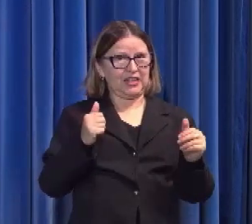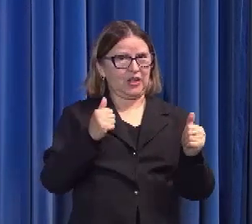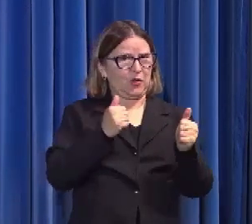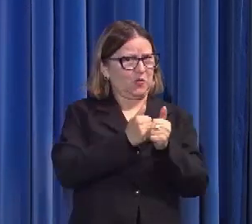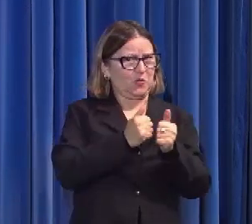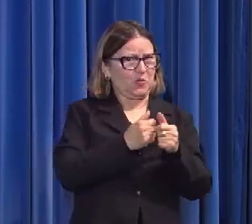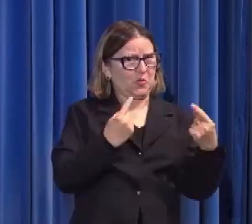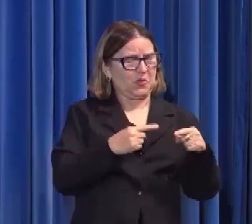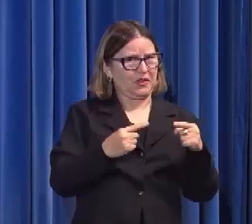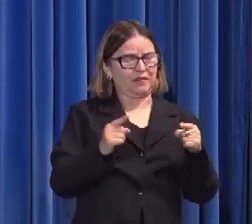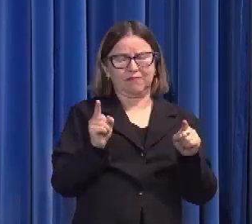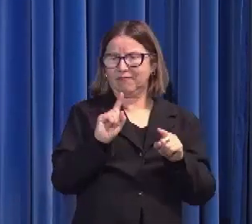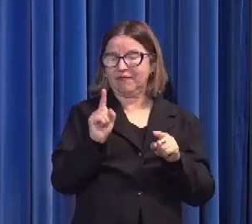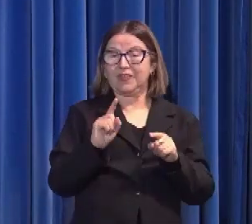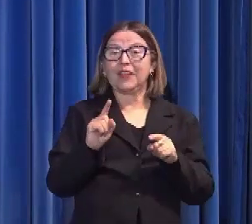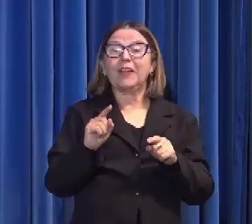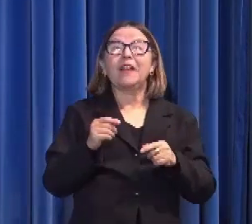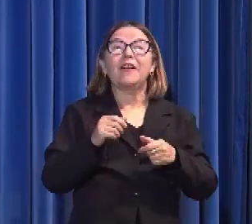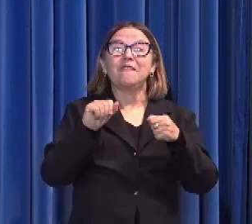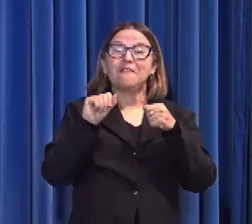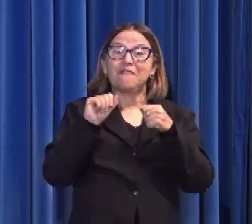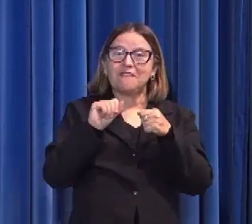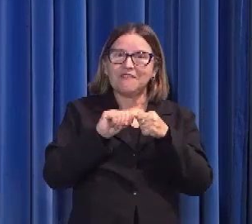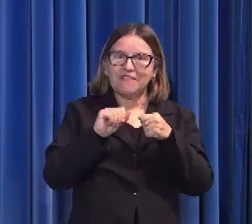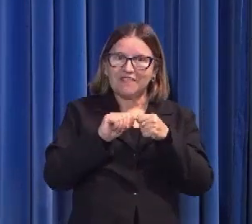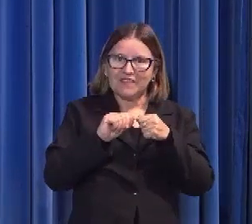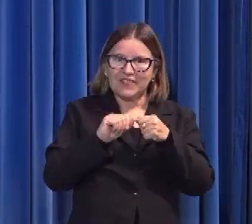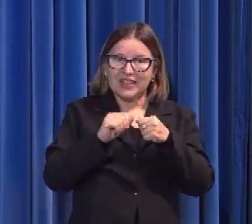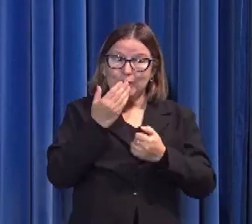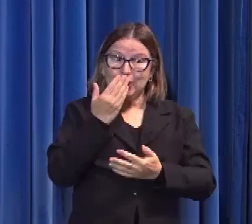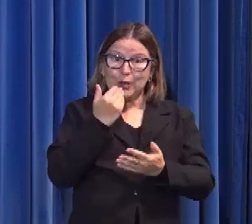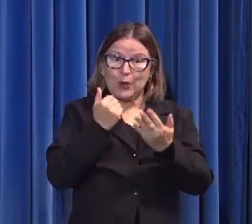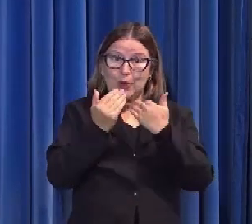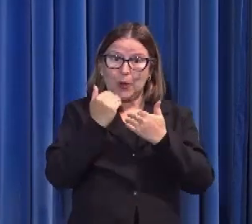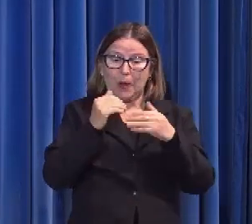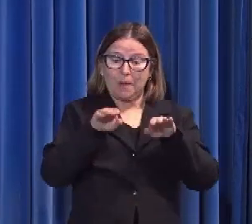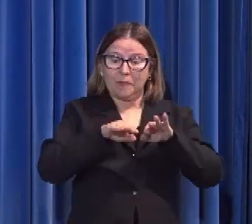uma banquete para eles e vai tornar os amigos